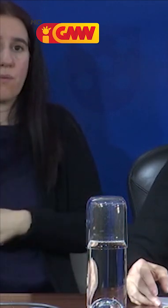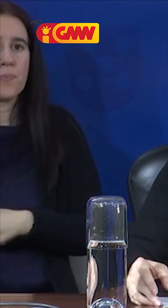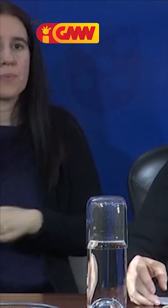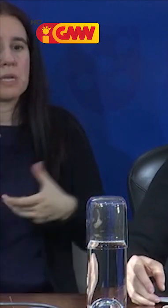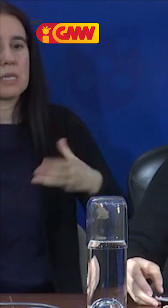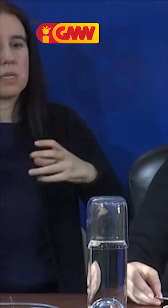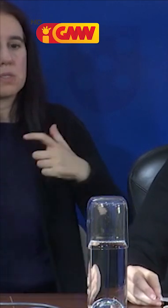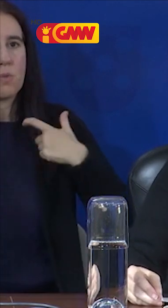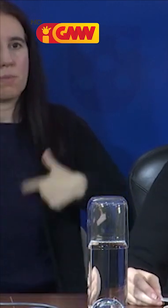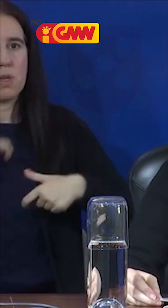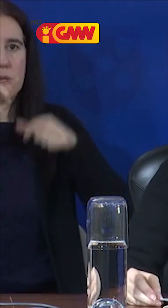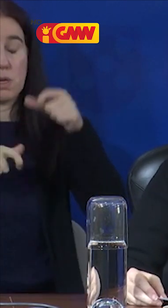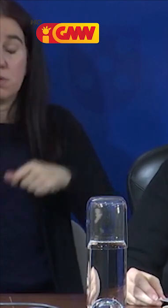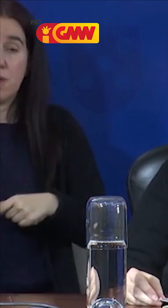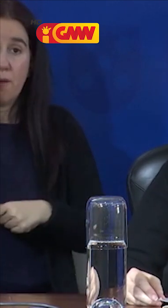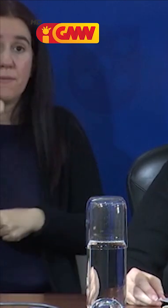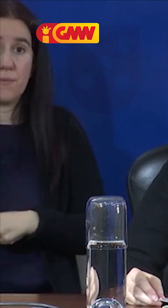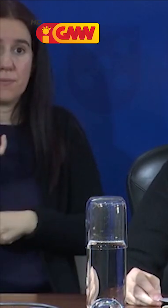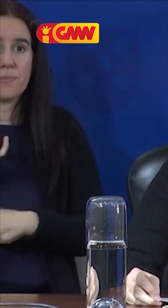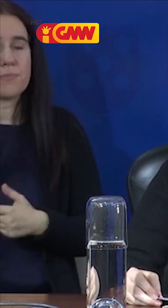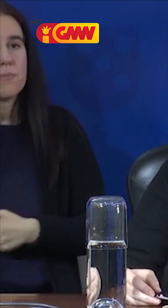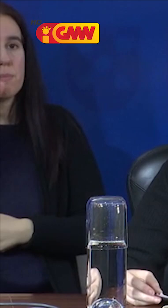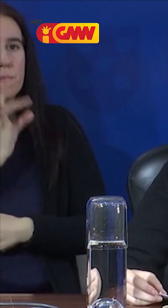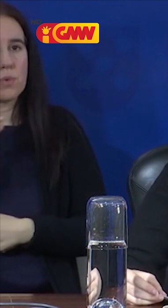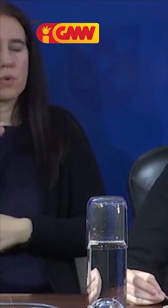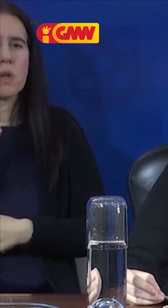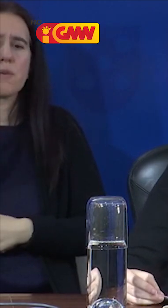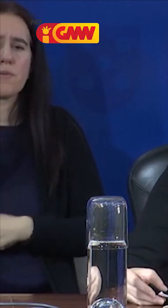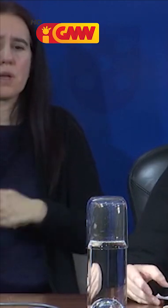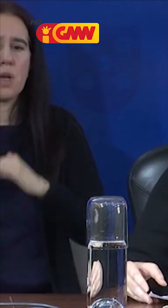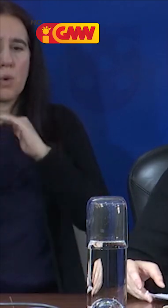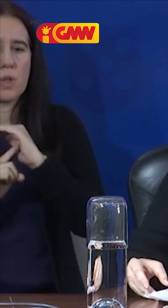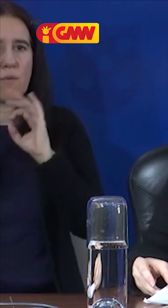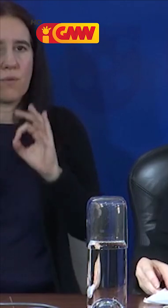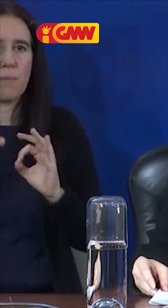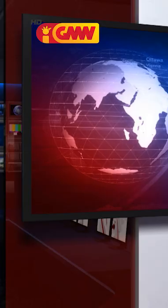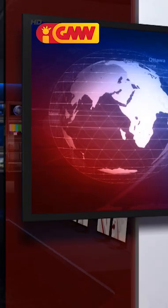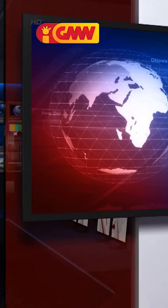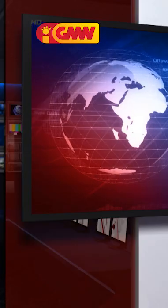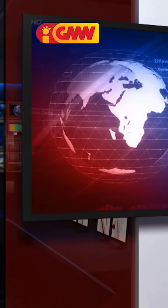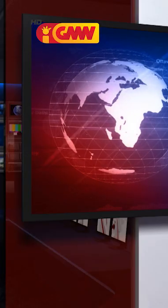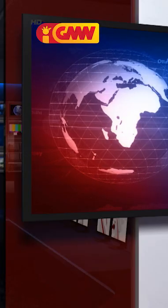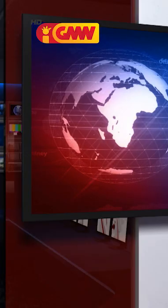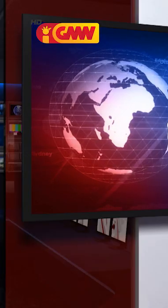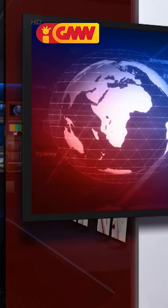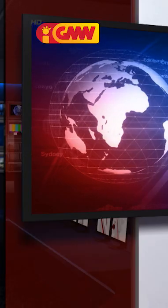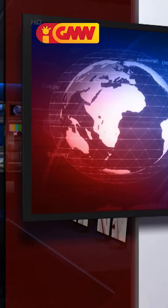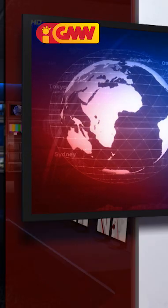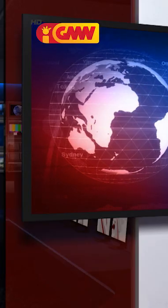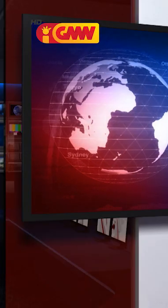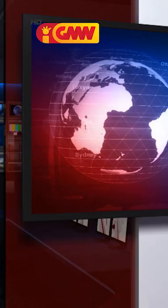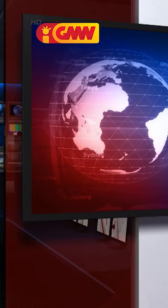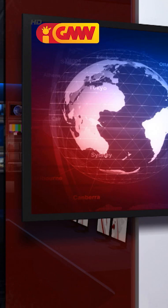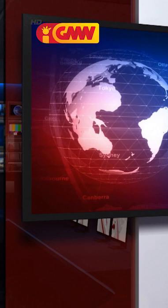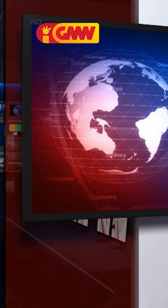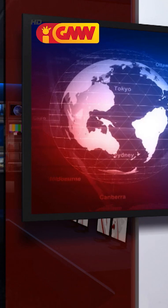crise humanitária grave, procurando não apenas acolher, mas também integrar. A plataforma criada para reunir